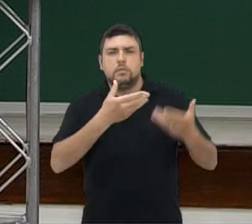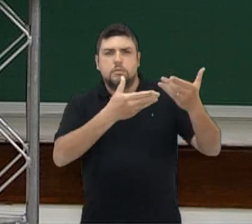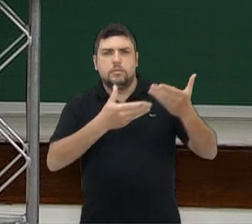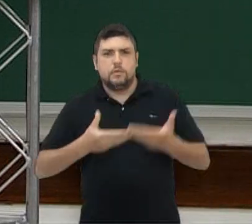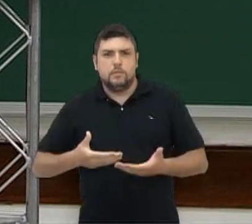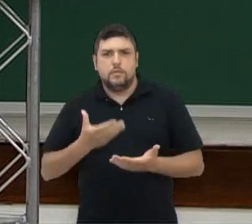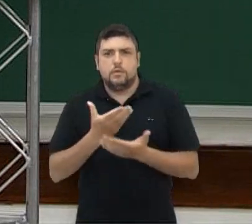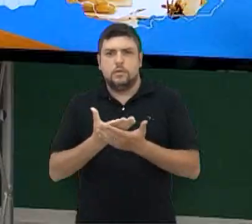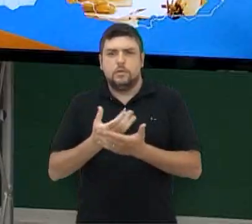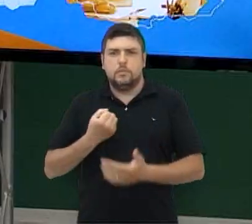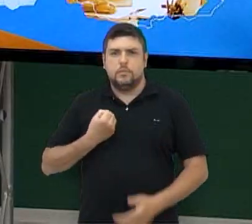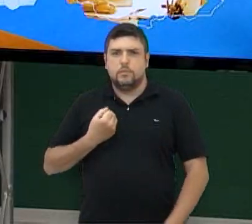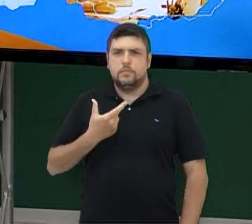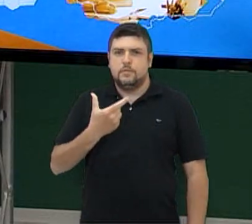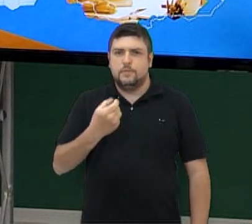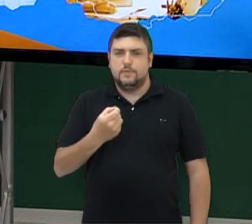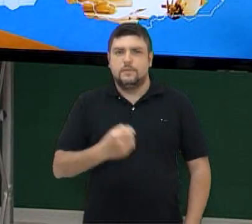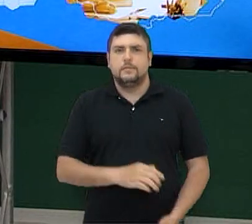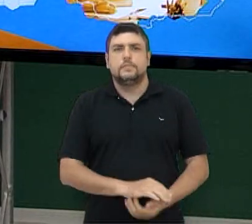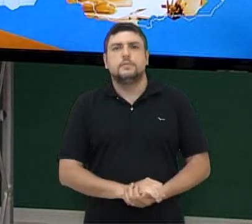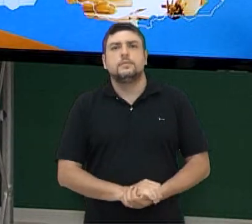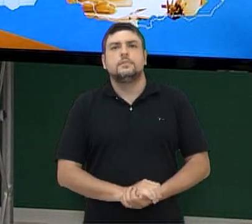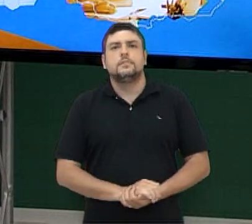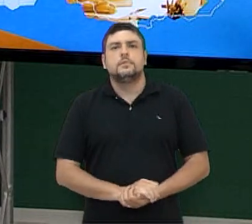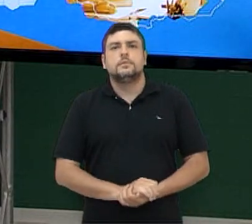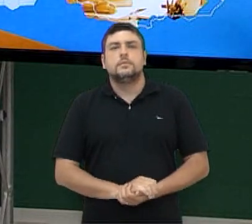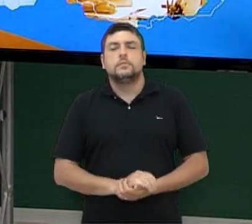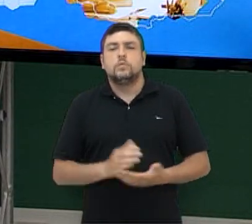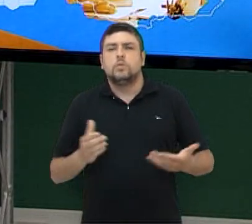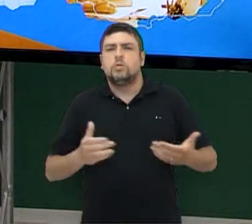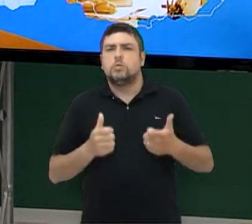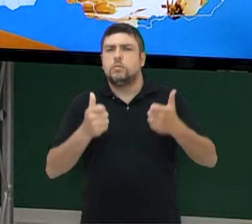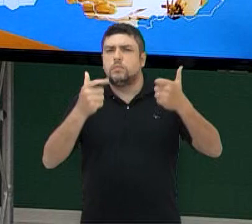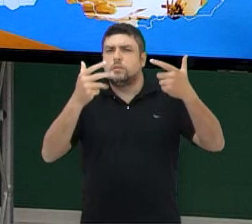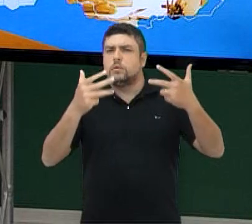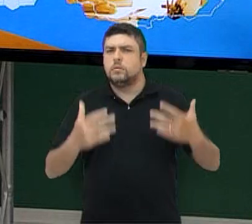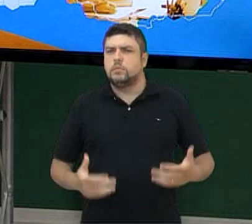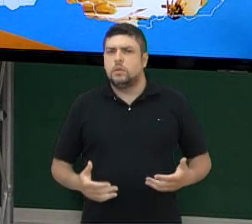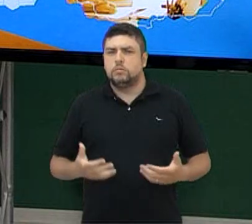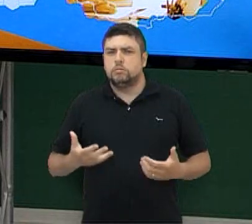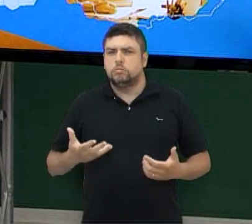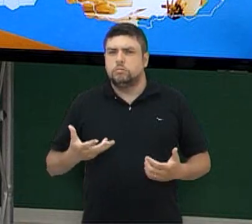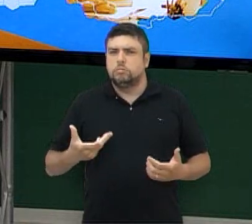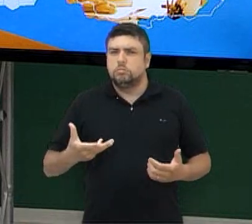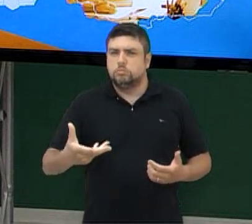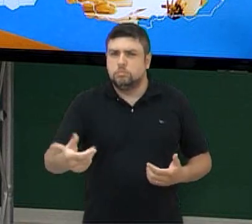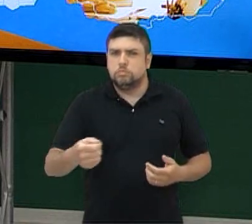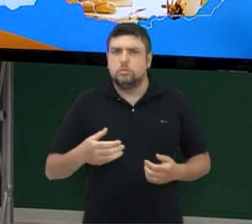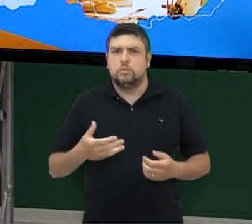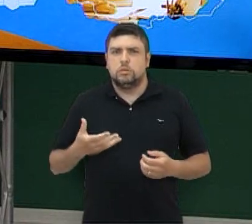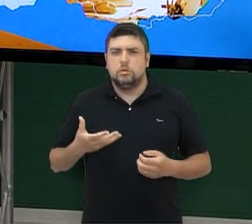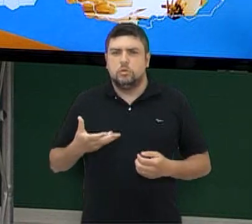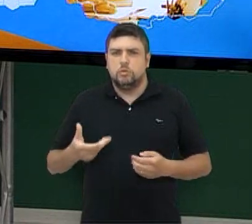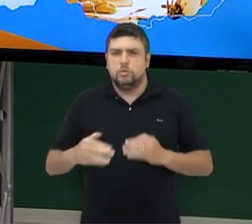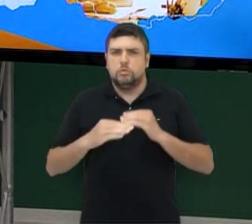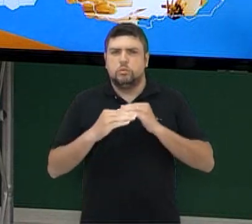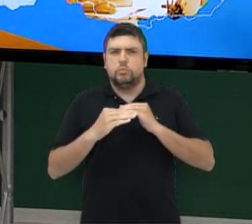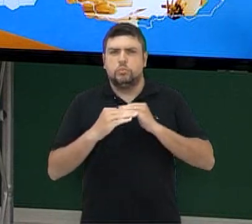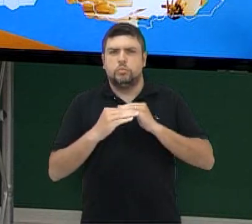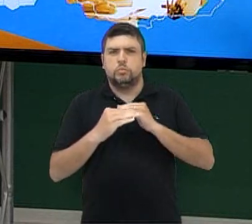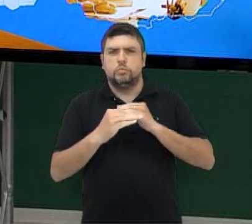número 20. Hoje nós vamos estar falando aqui sobre aceleração, aceleração constante e